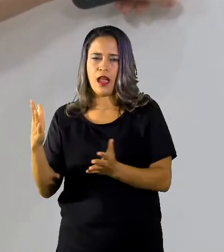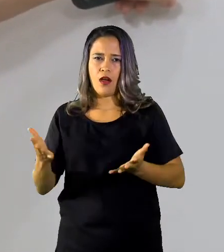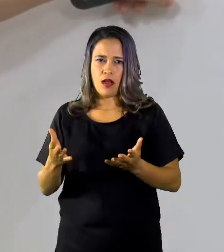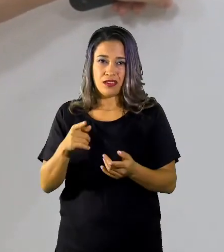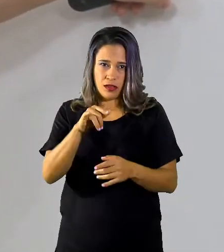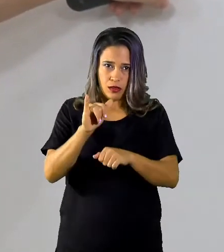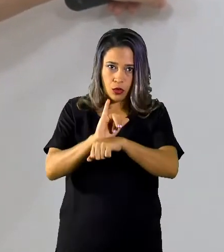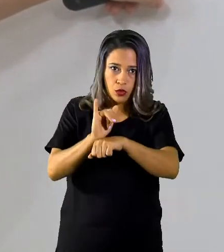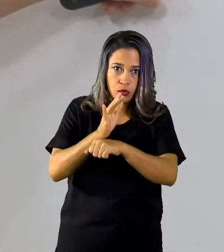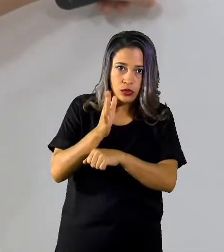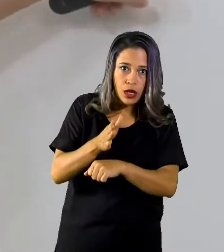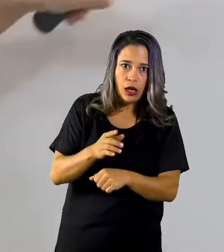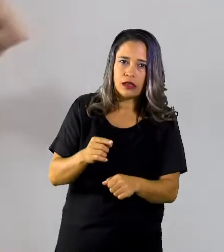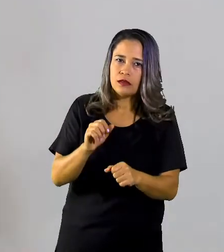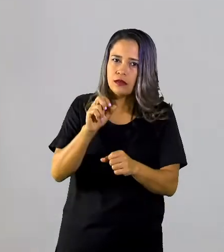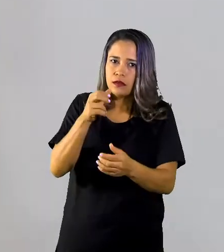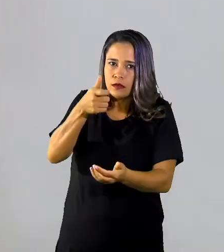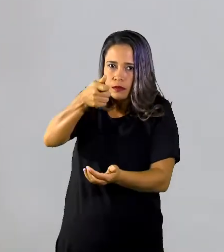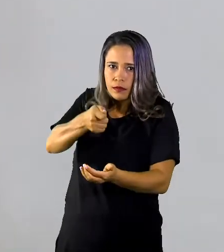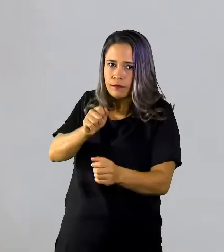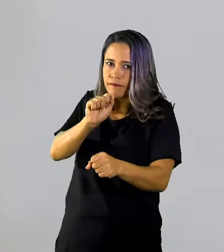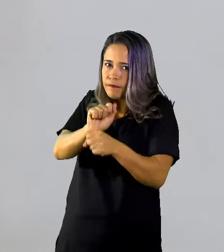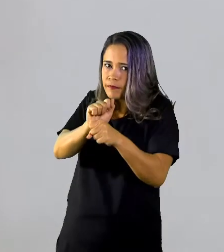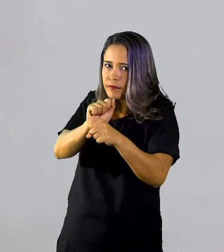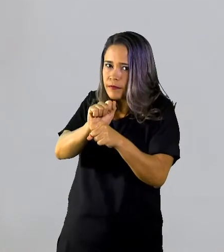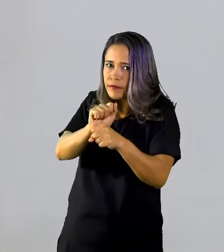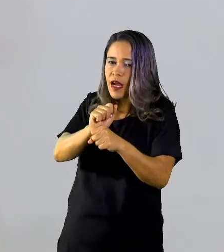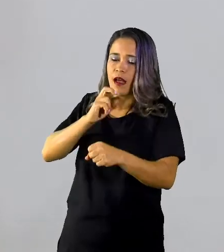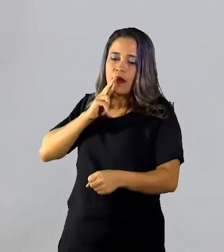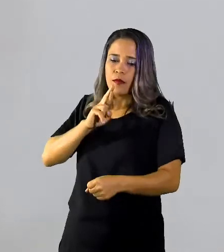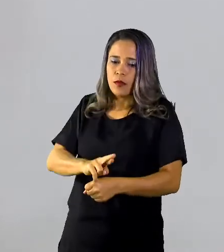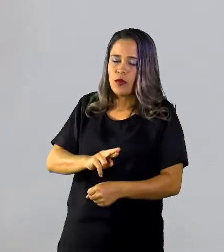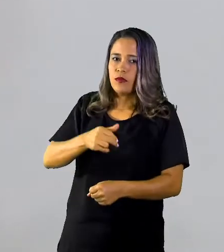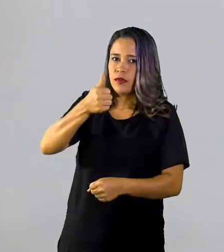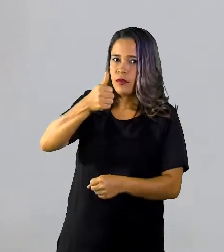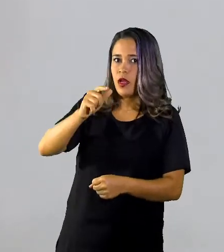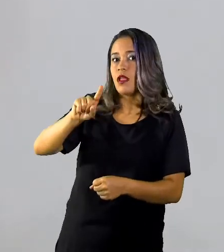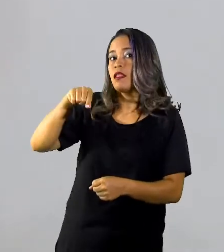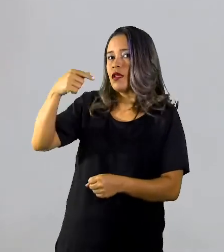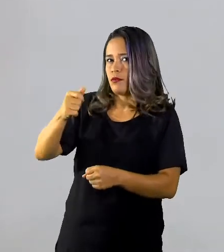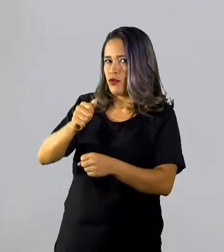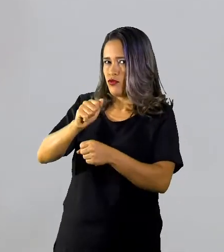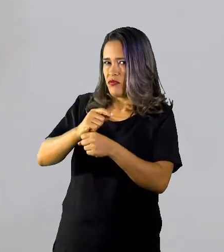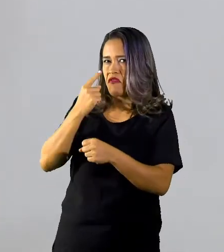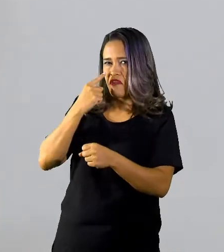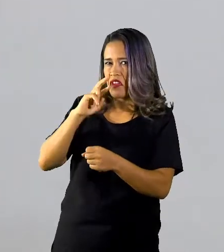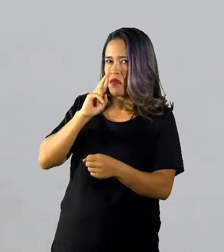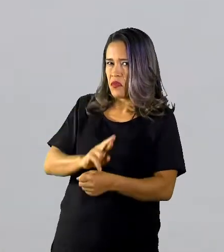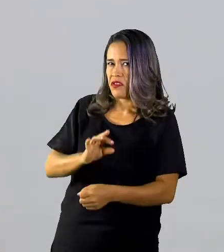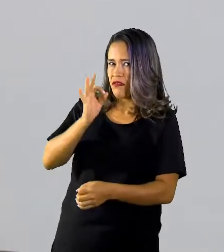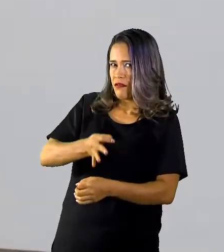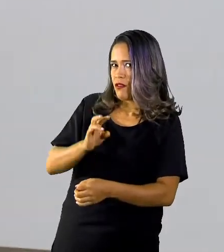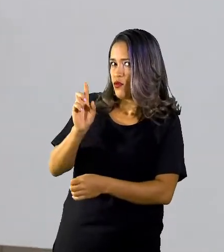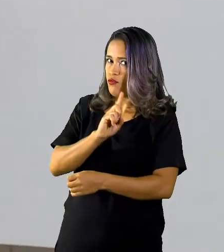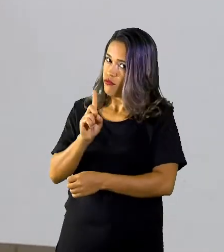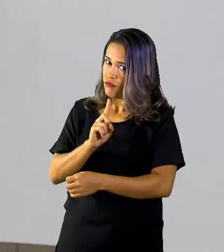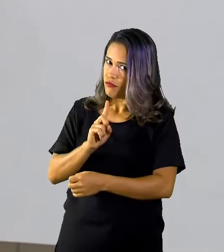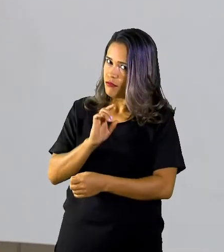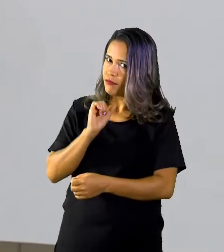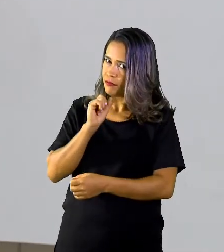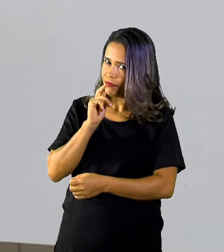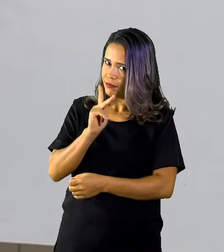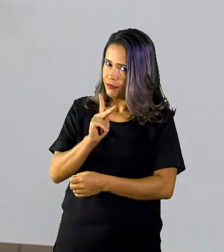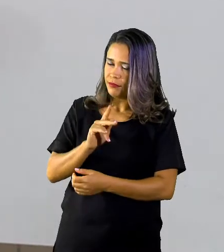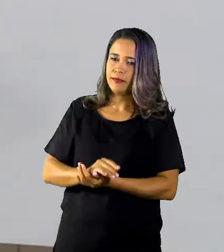e tenta responder. E depois verifica se a sua resposta está certa ou não, ok? Vamos lá. Nós vamos fazer a